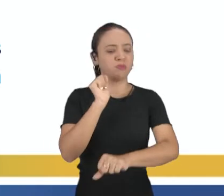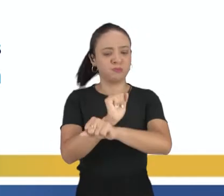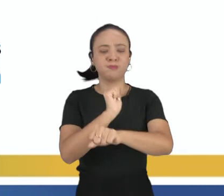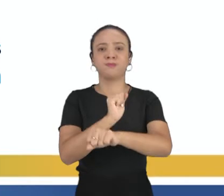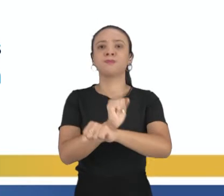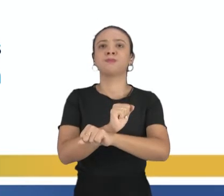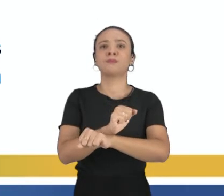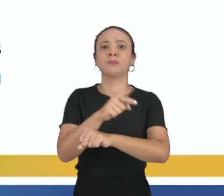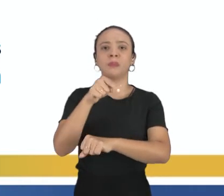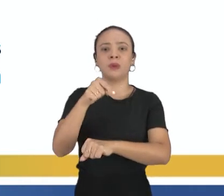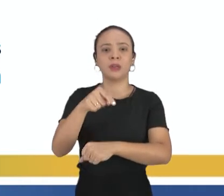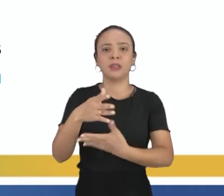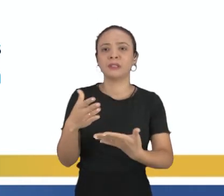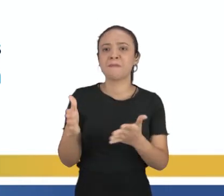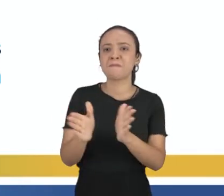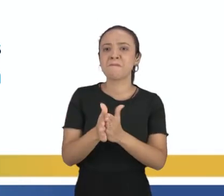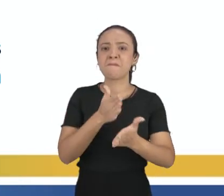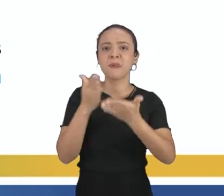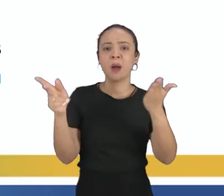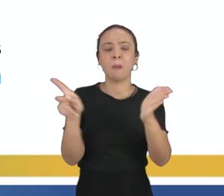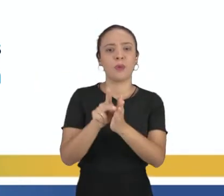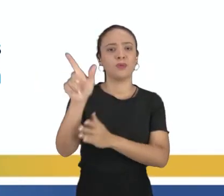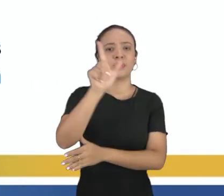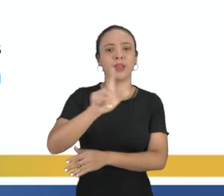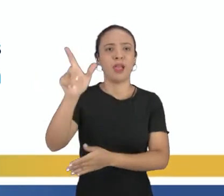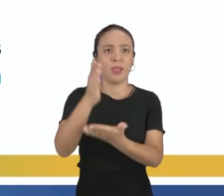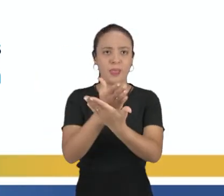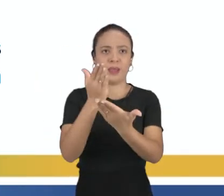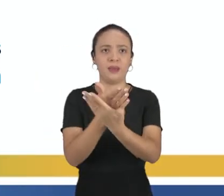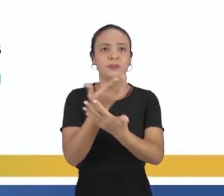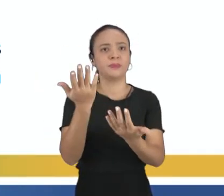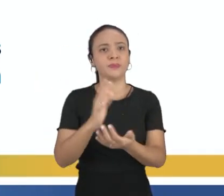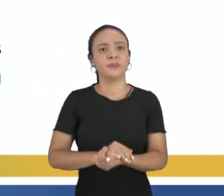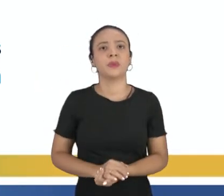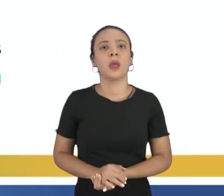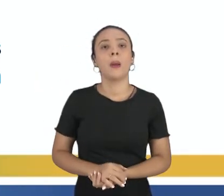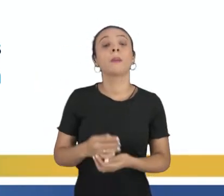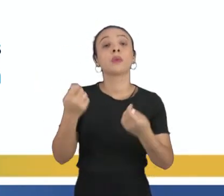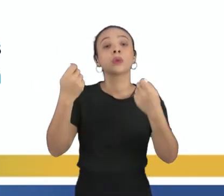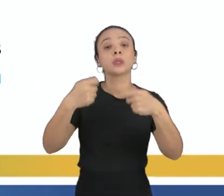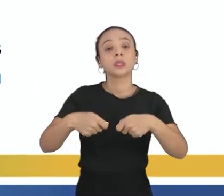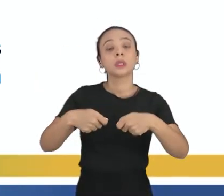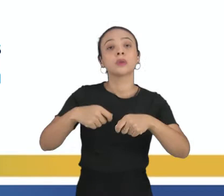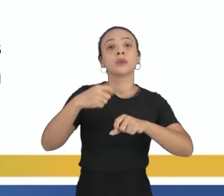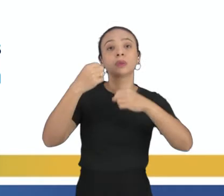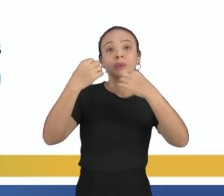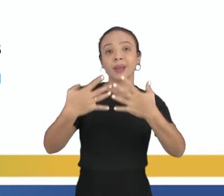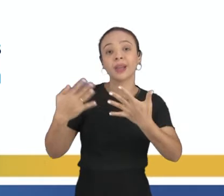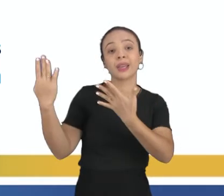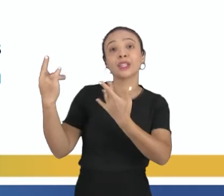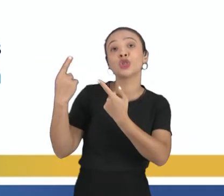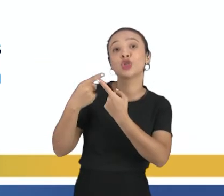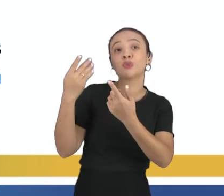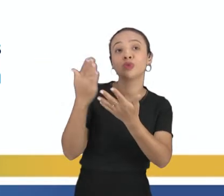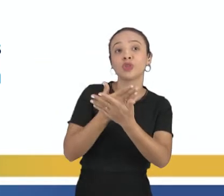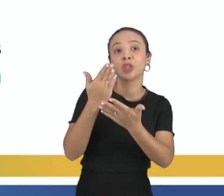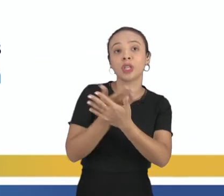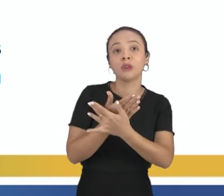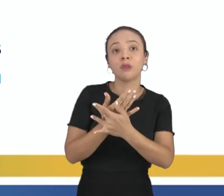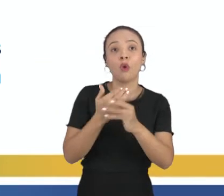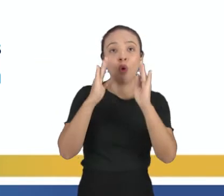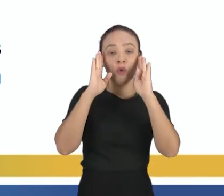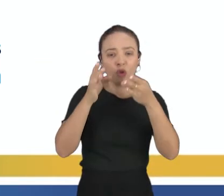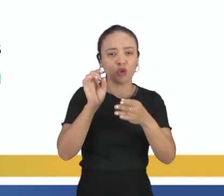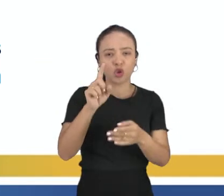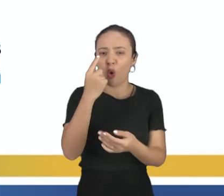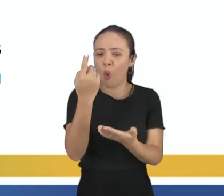este monumento da nossa literatura. Em linhas gerais, posso dizer que Memórias Póstumas de Brás Cubas não se dedica apenas